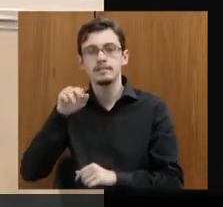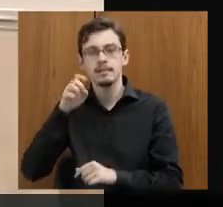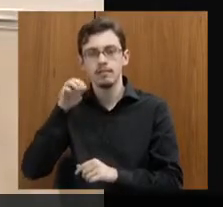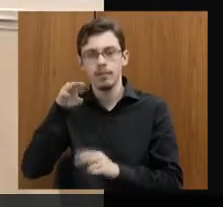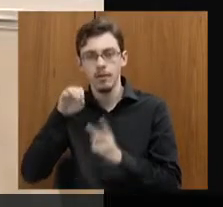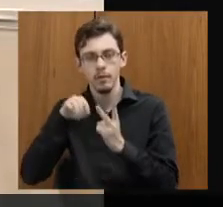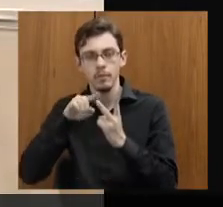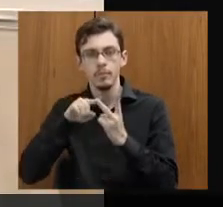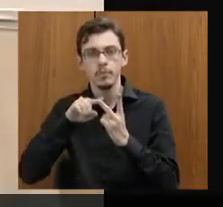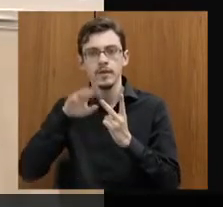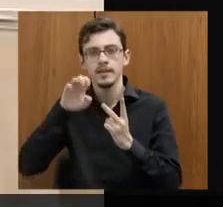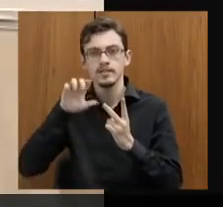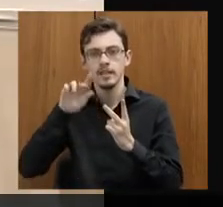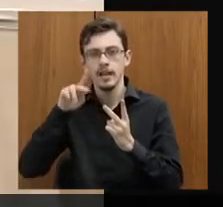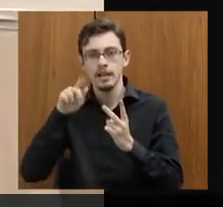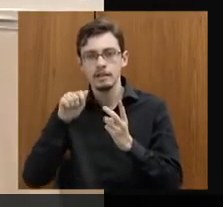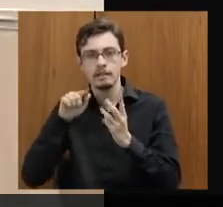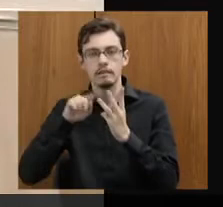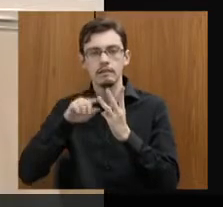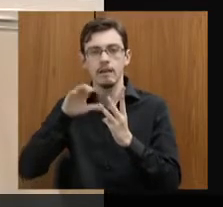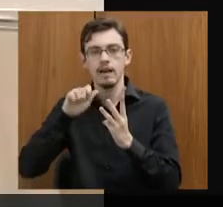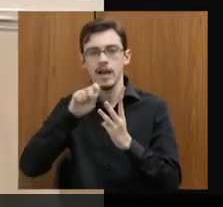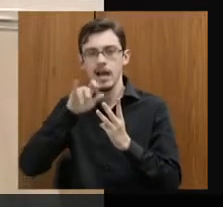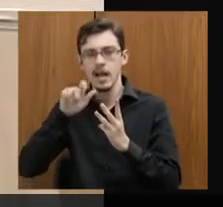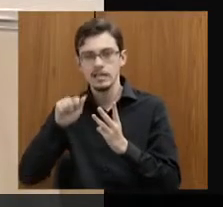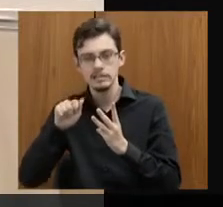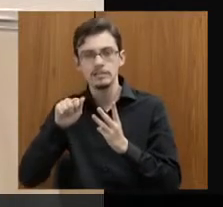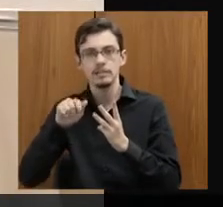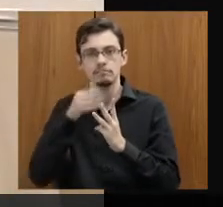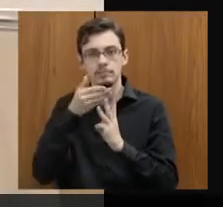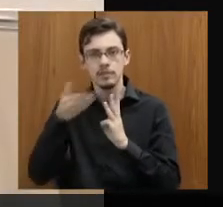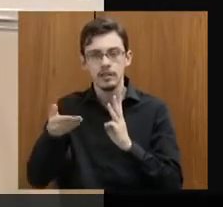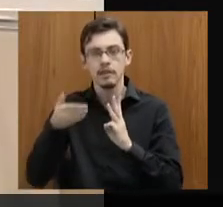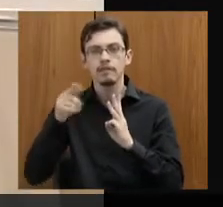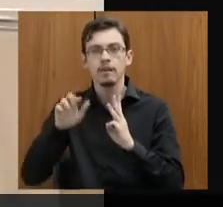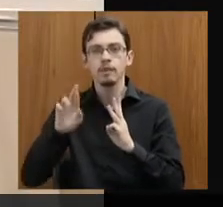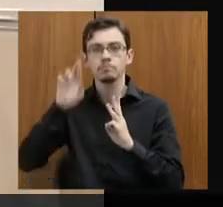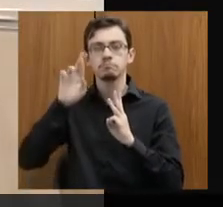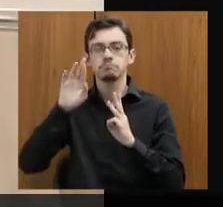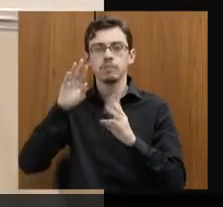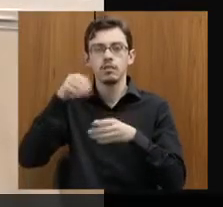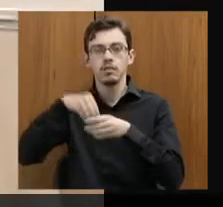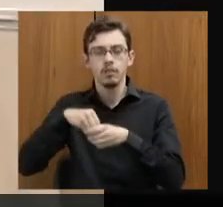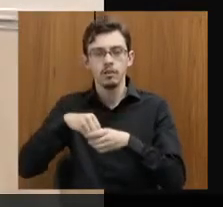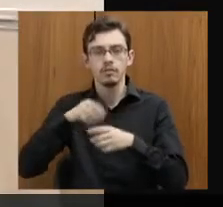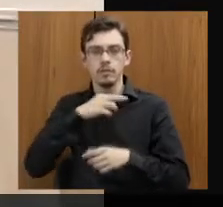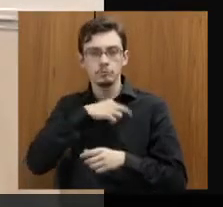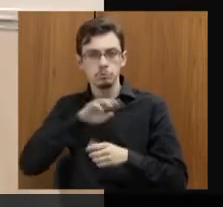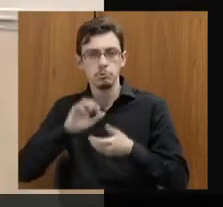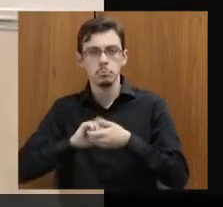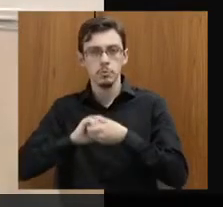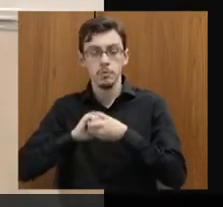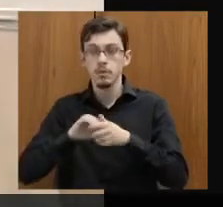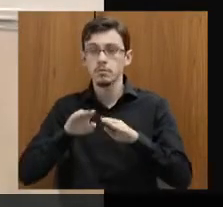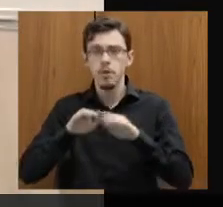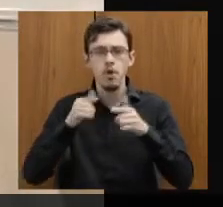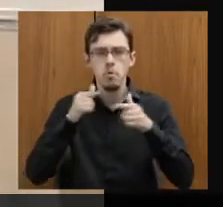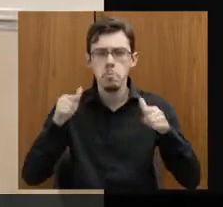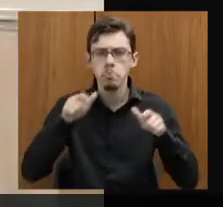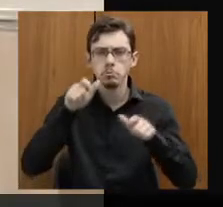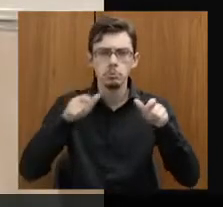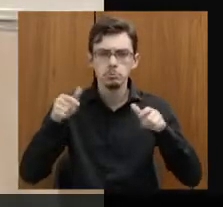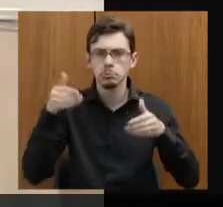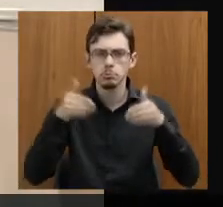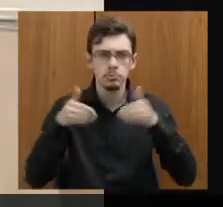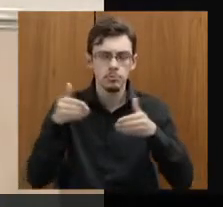markota Cássia aqui do lá e e os demais presentes aqui vocês peguem né participando